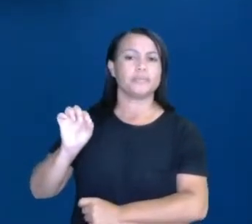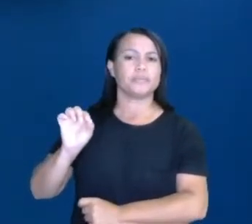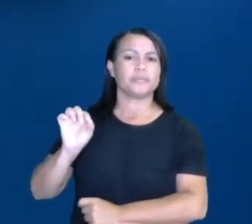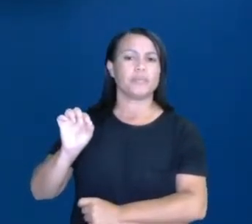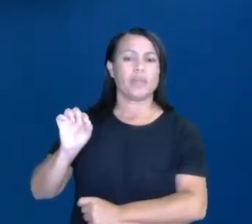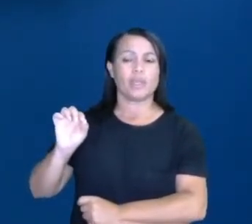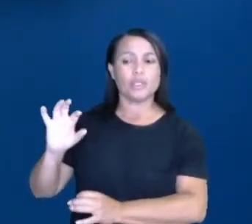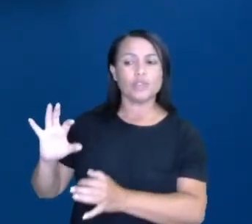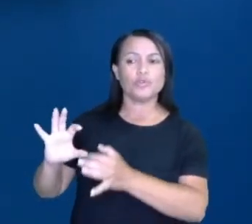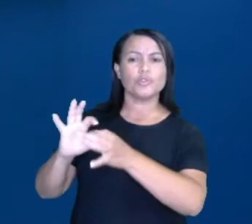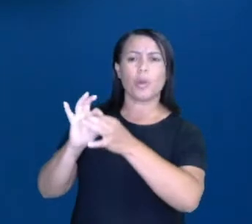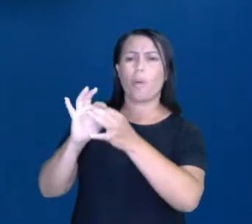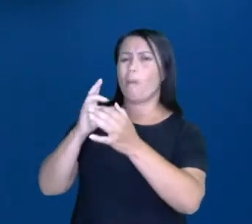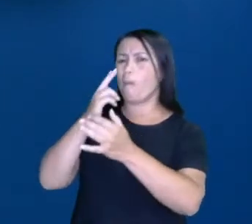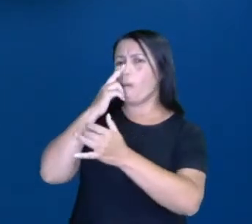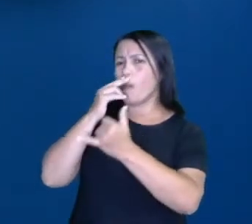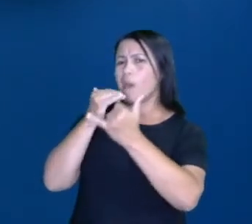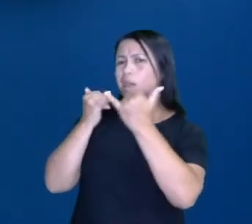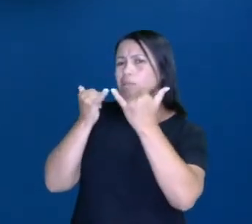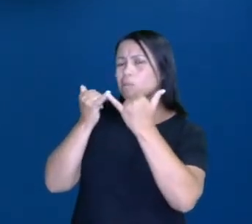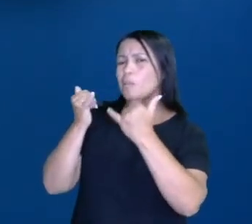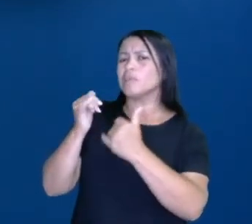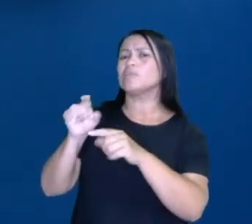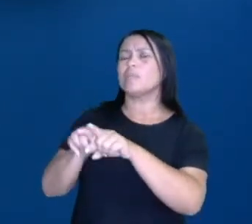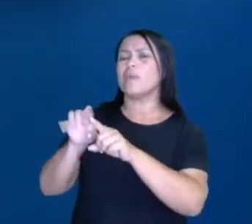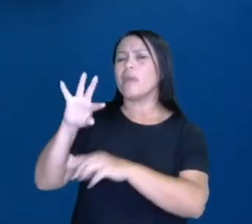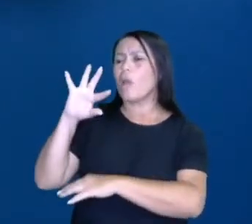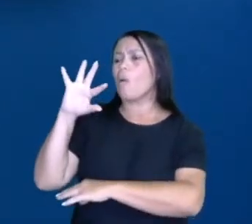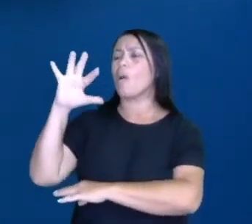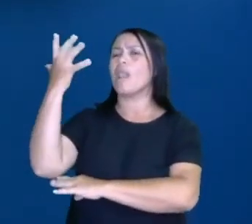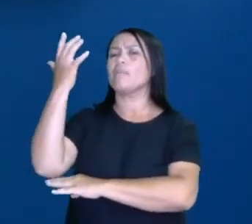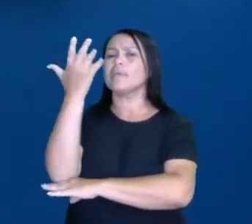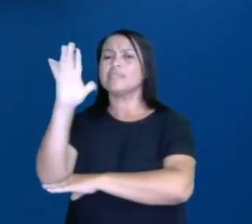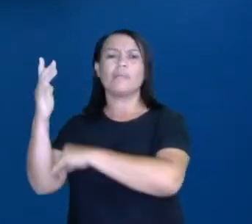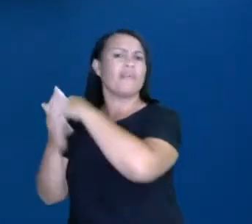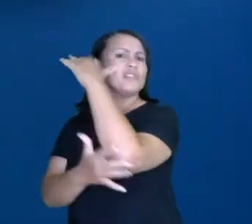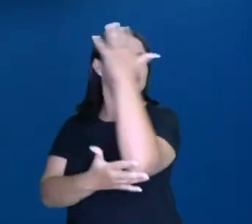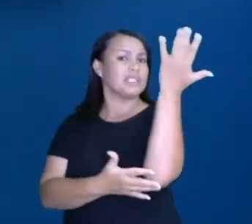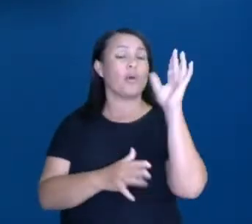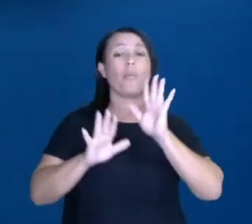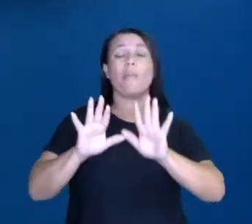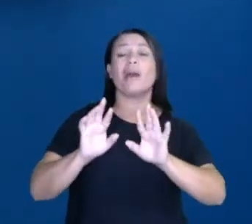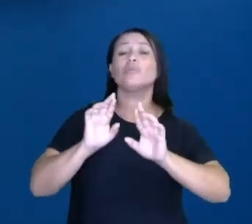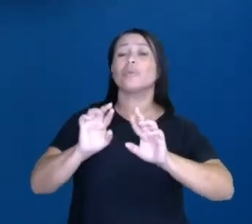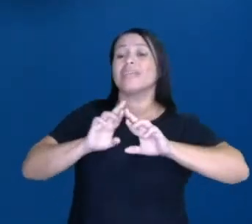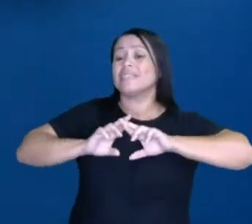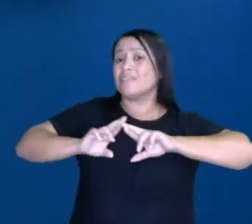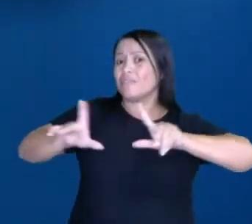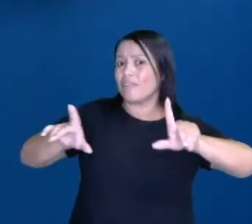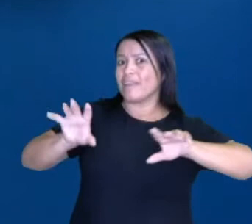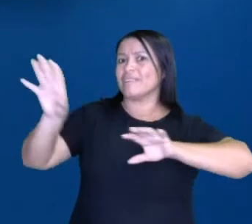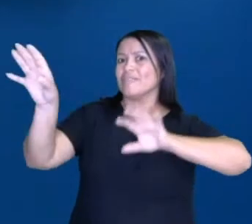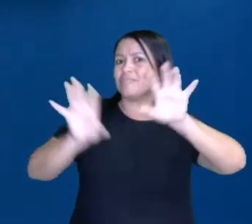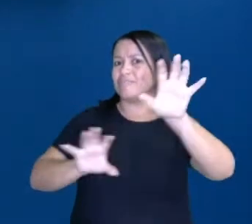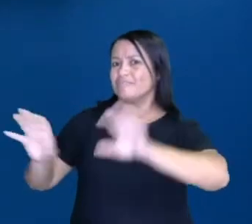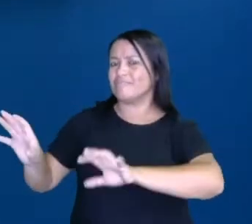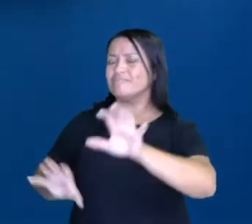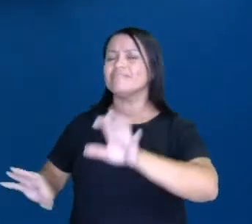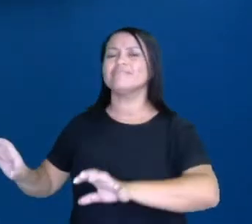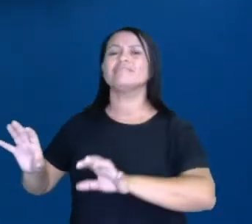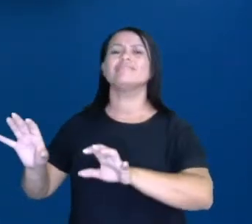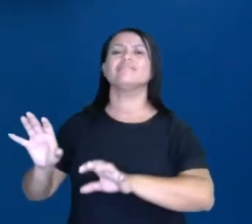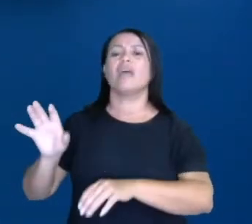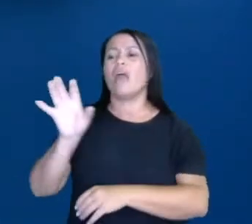de junção é o mesmo, é o clima e a vegetação, porém eles diferem um dos outros,